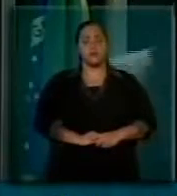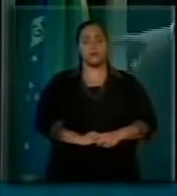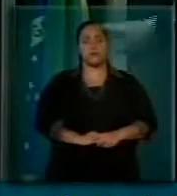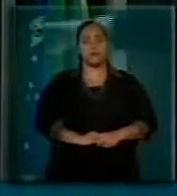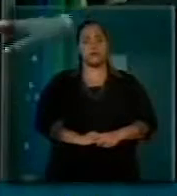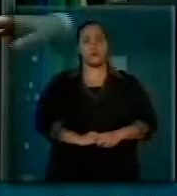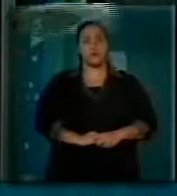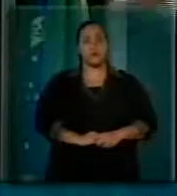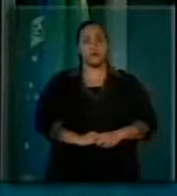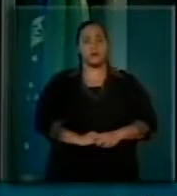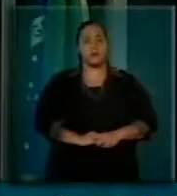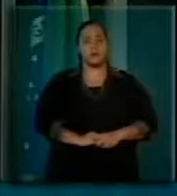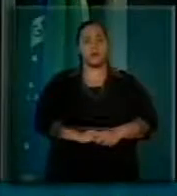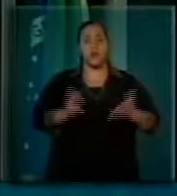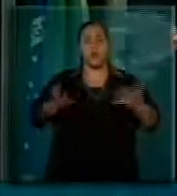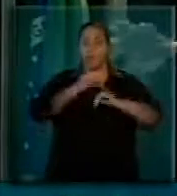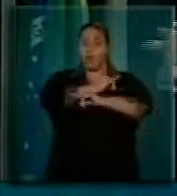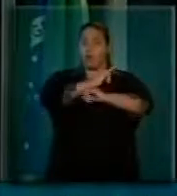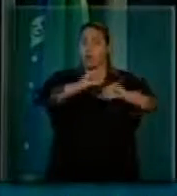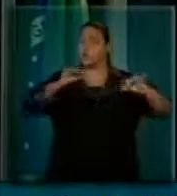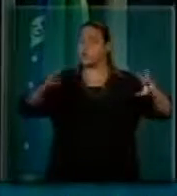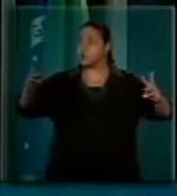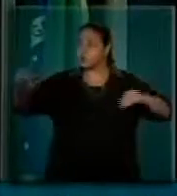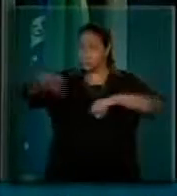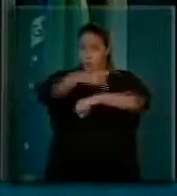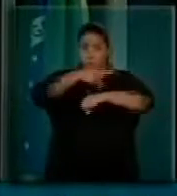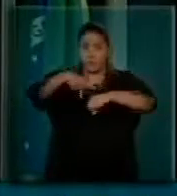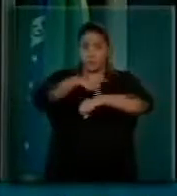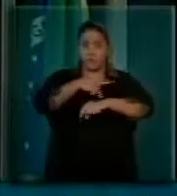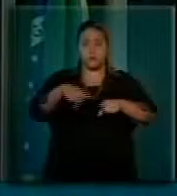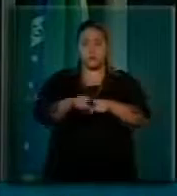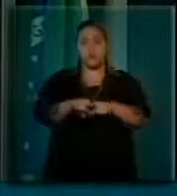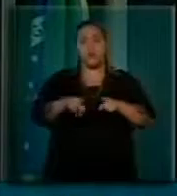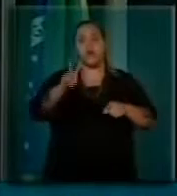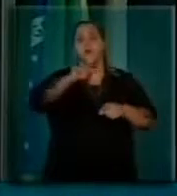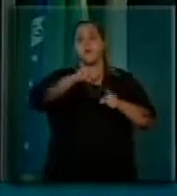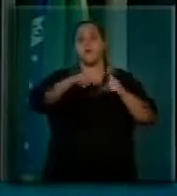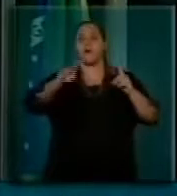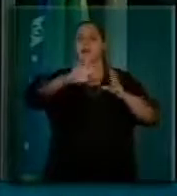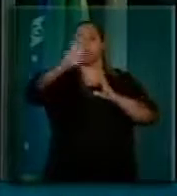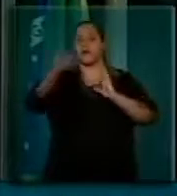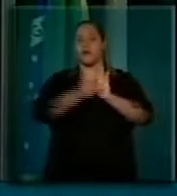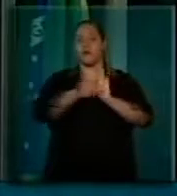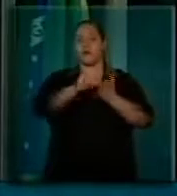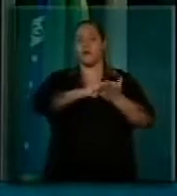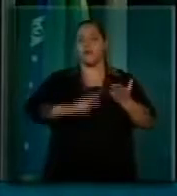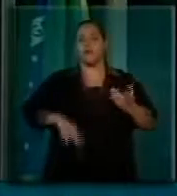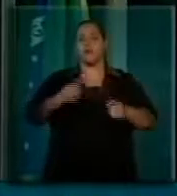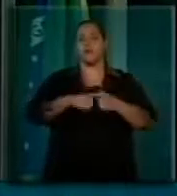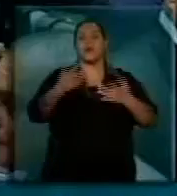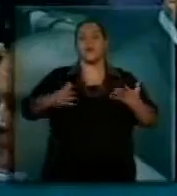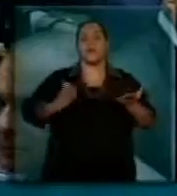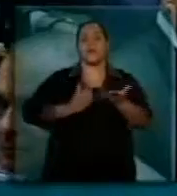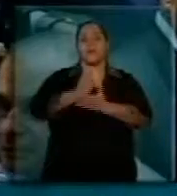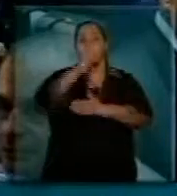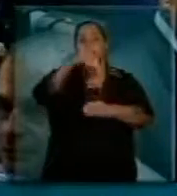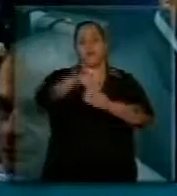serão, e quero dizer isso para todo o país ouvir, não serão as emendas de relator o pretexto para não se votar o